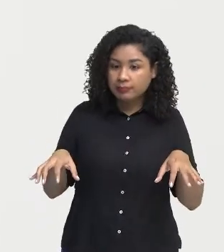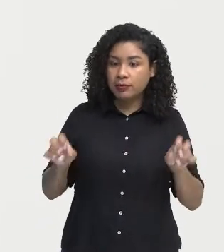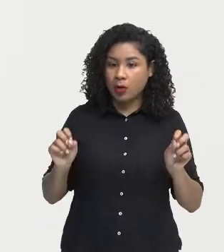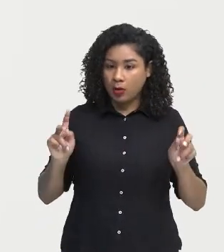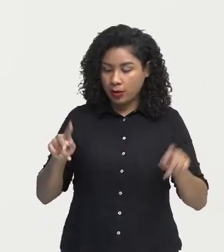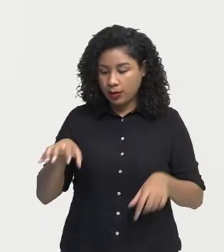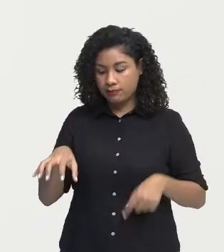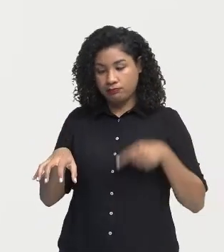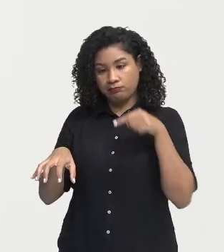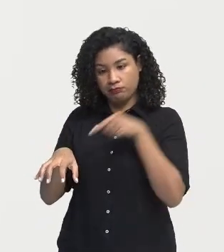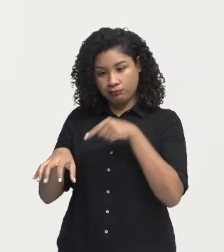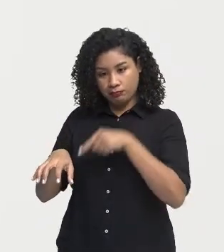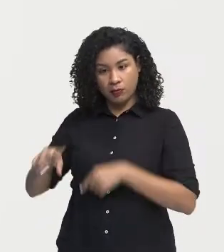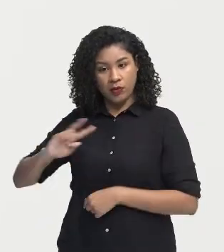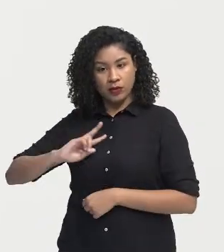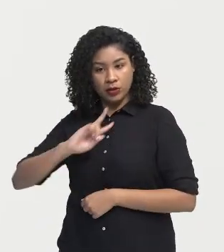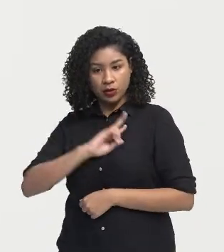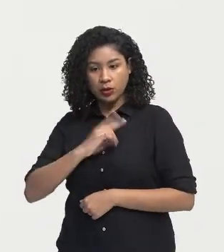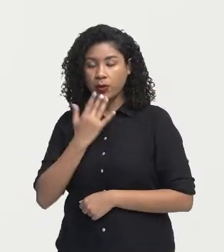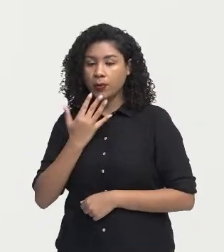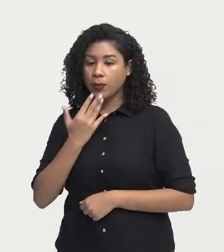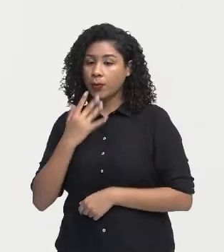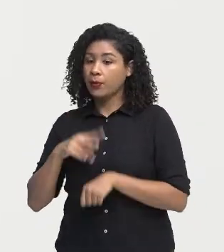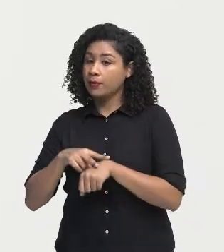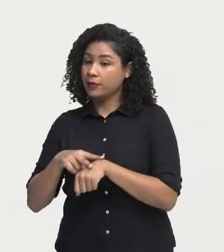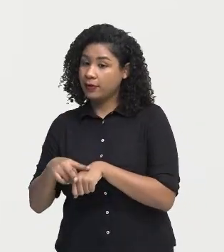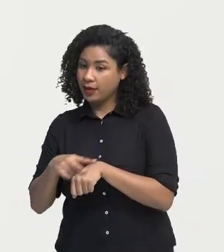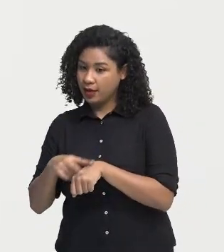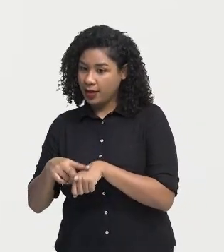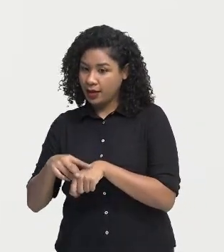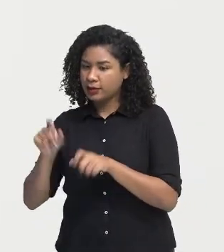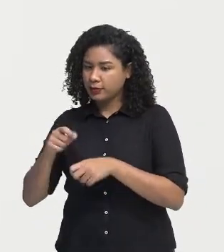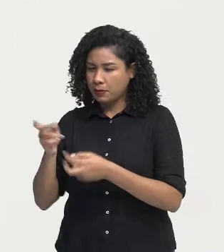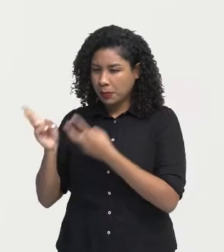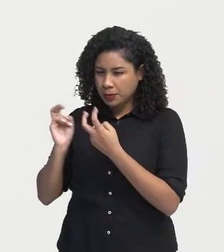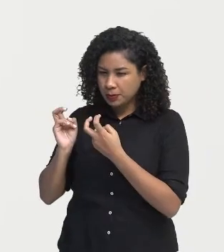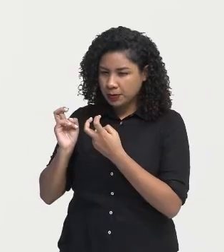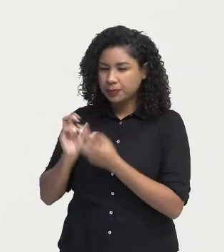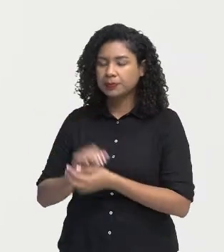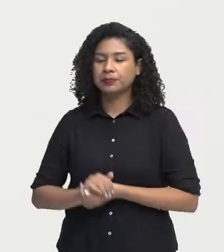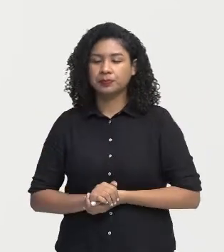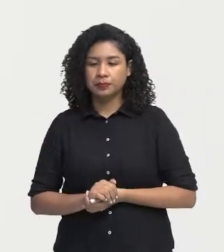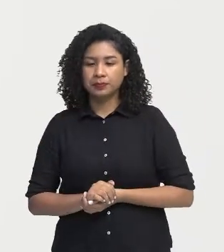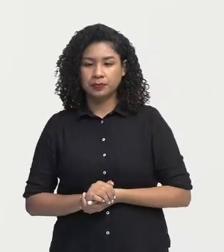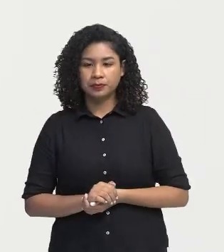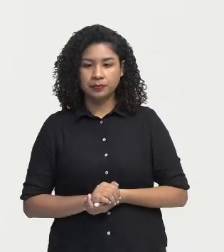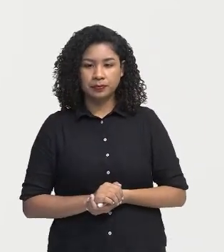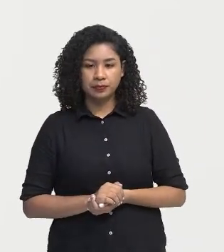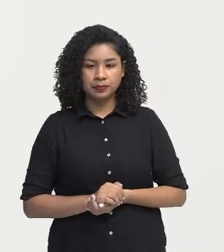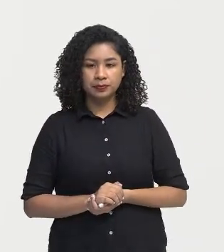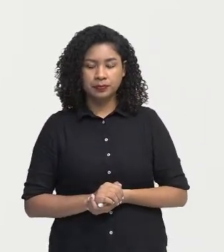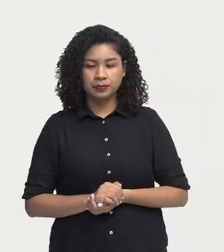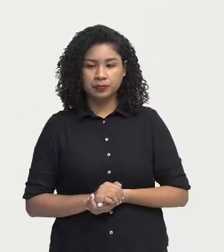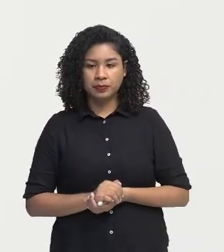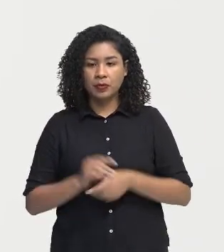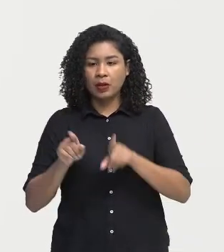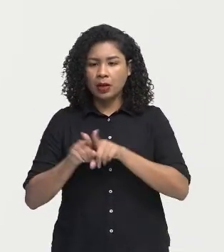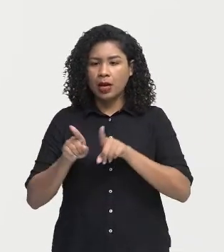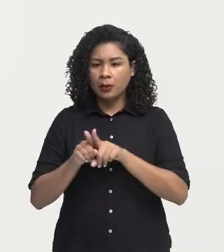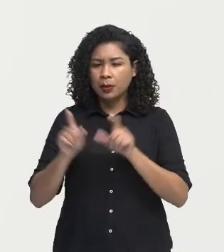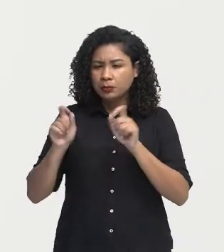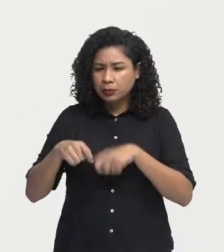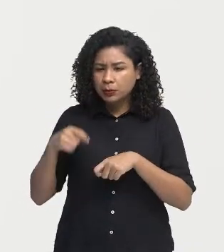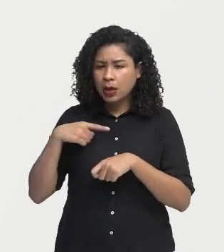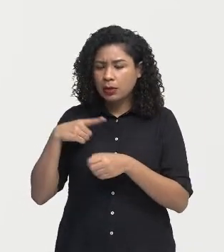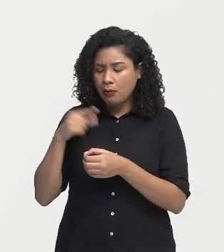vegetal é verde, né? Como a gente observa aqui nessa representação. E aí a gente consegue diferenciar também de acordo com algumas das